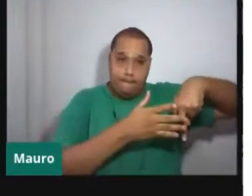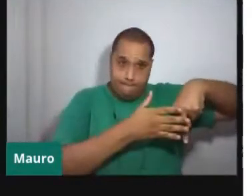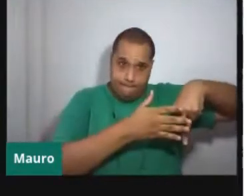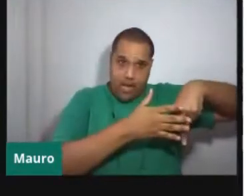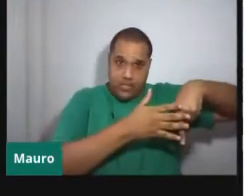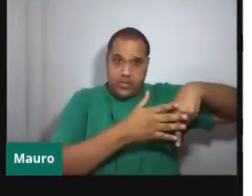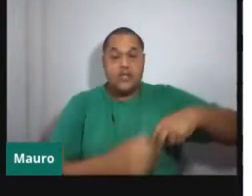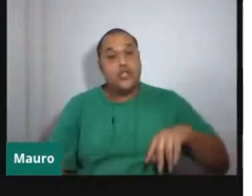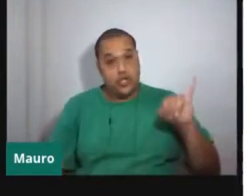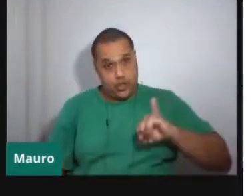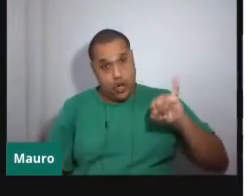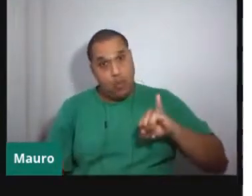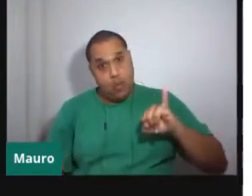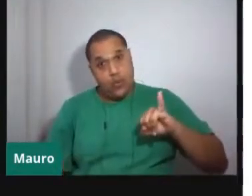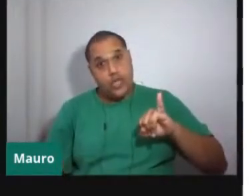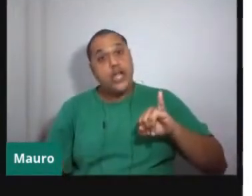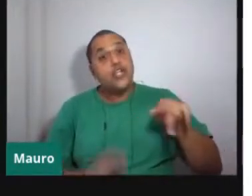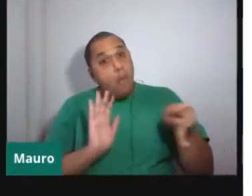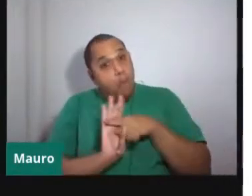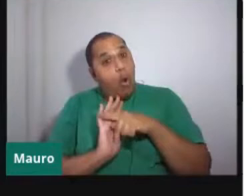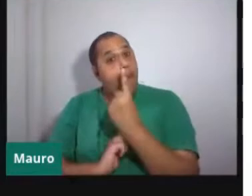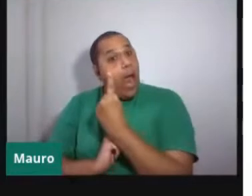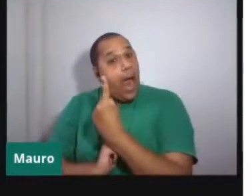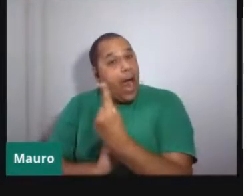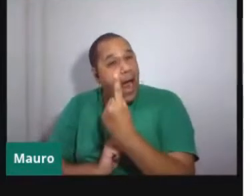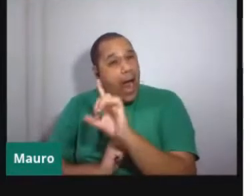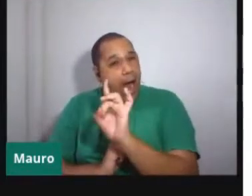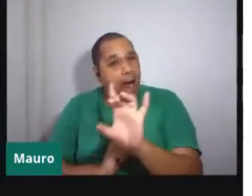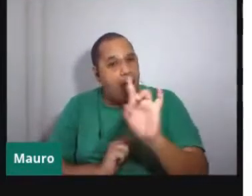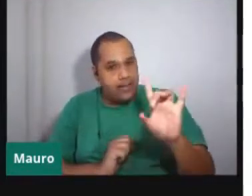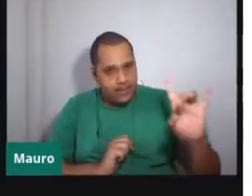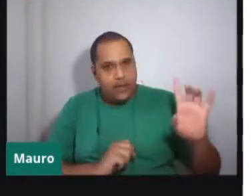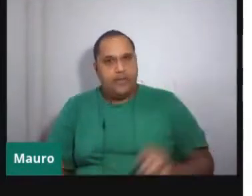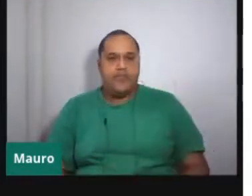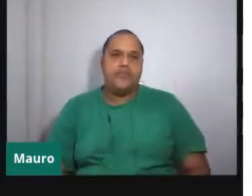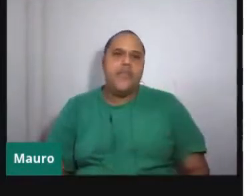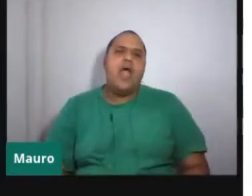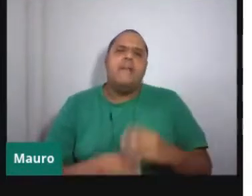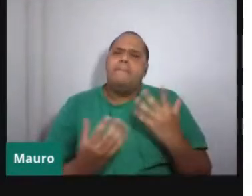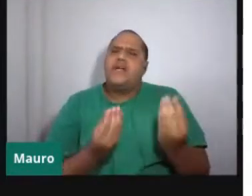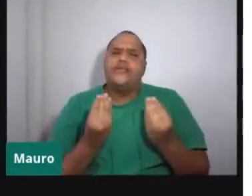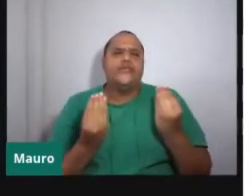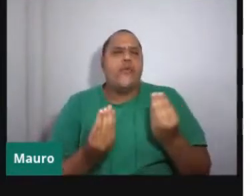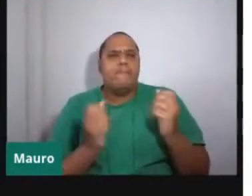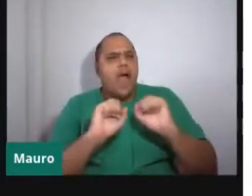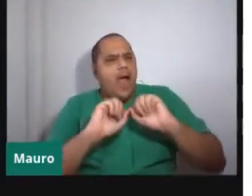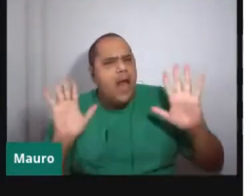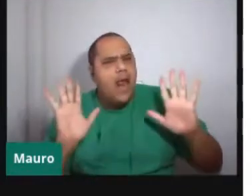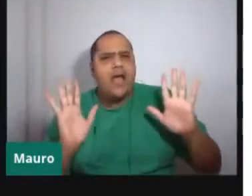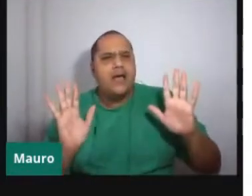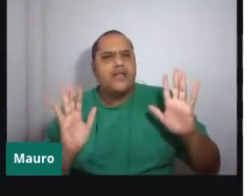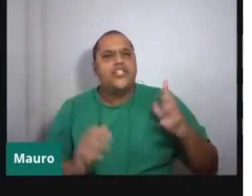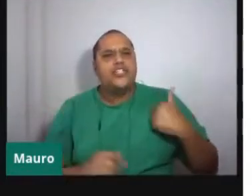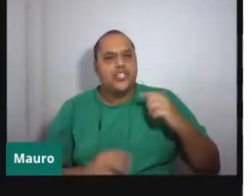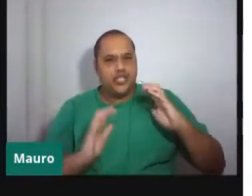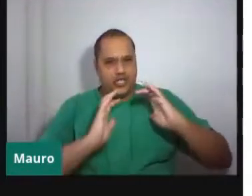eu disse para vocês, isso é uma predição individual. Como é que funciona, assim, dando uma ideia mais intuitiva para vocês, em